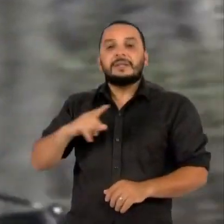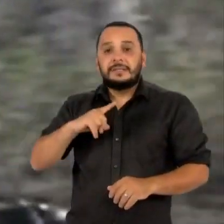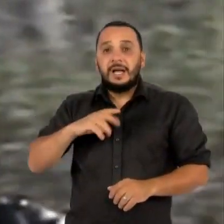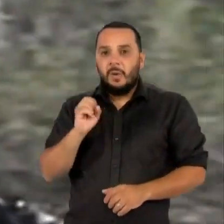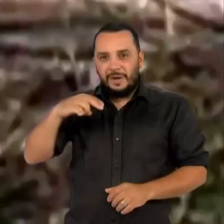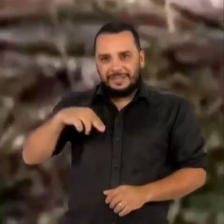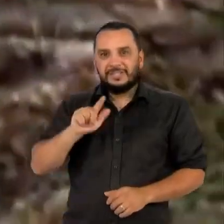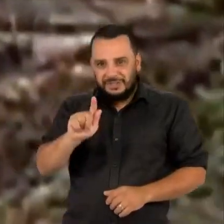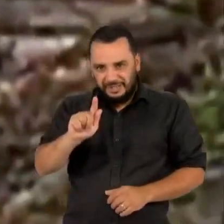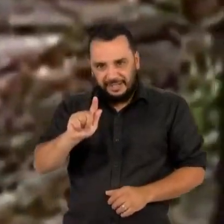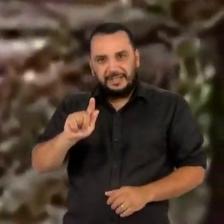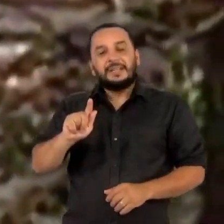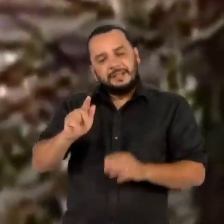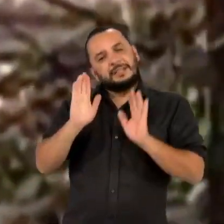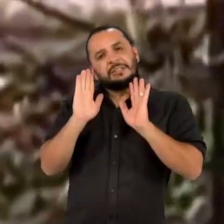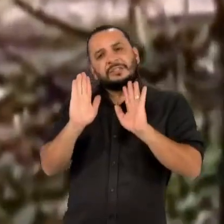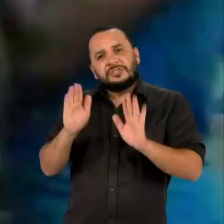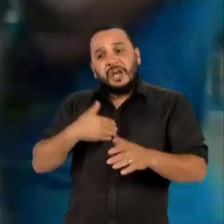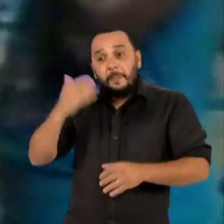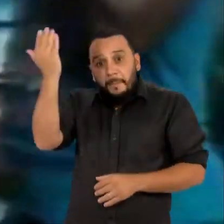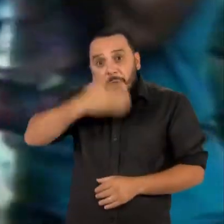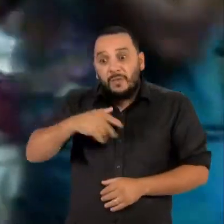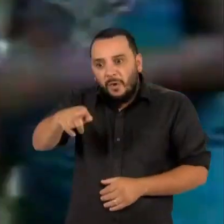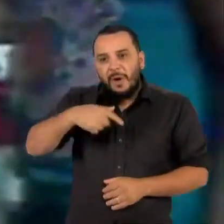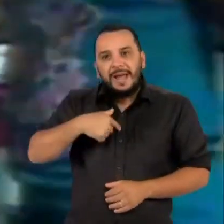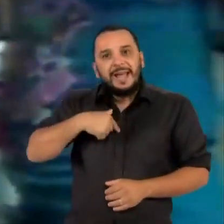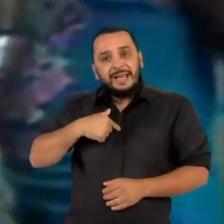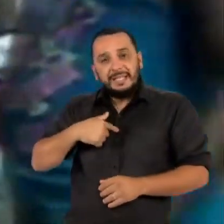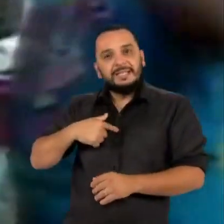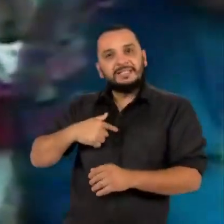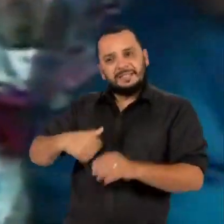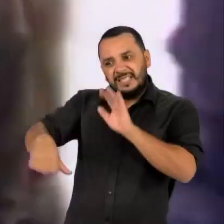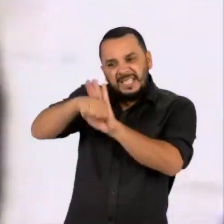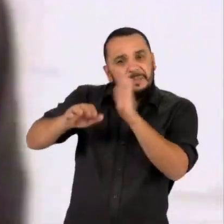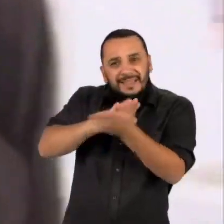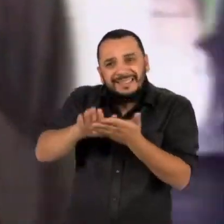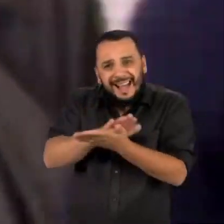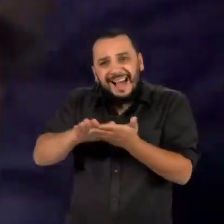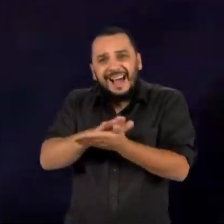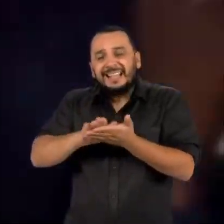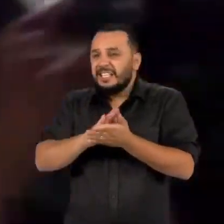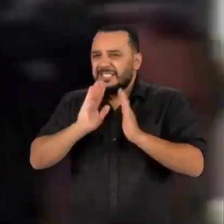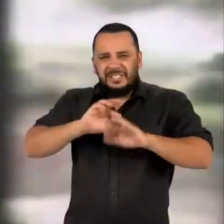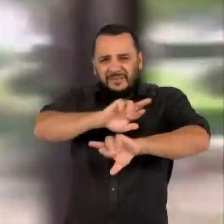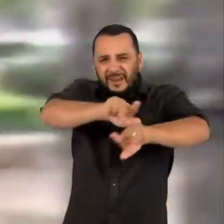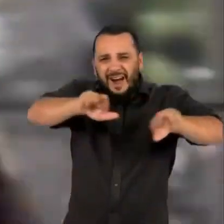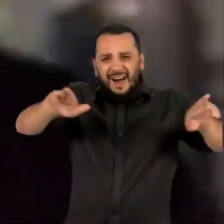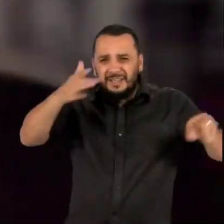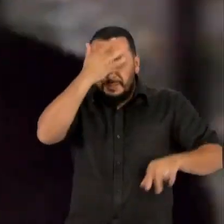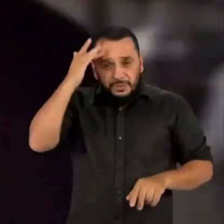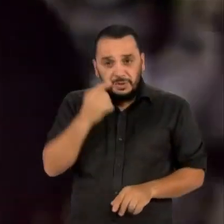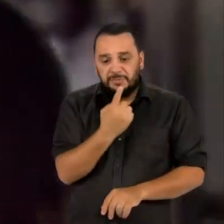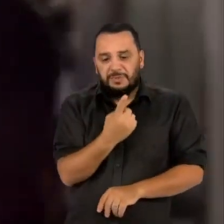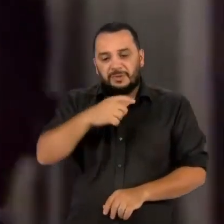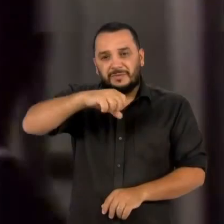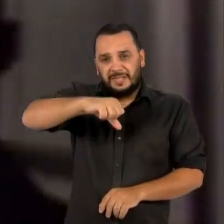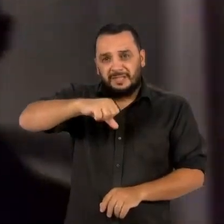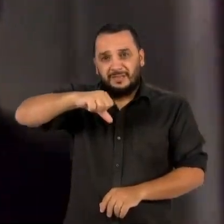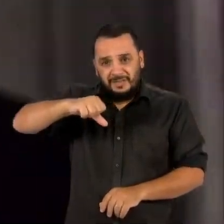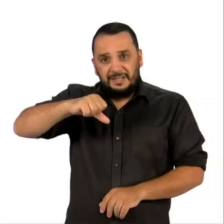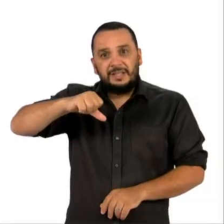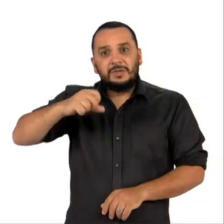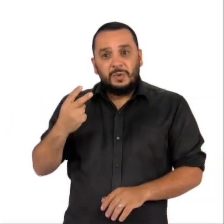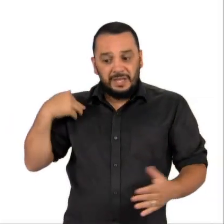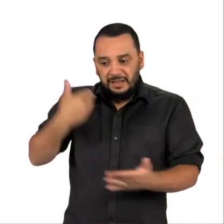erros da justiça e que já provou a inocência de mais de 2800 pessoas condenadas desde 1992